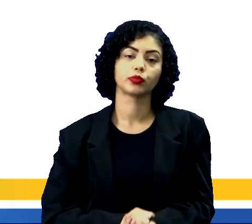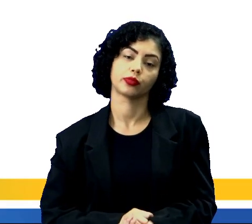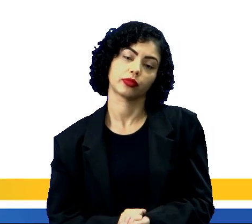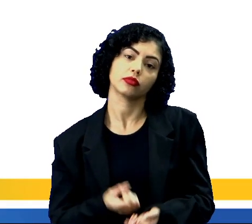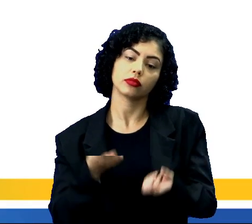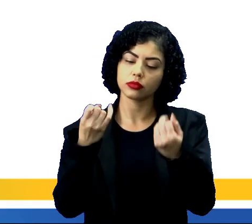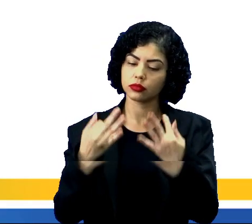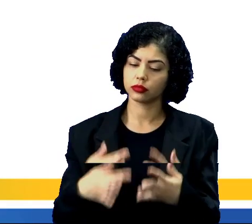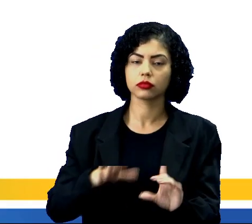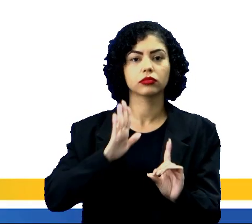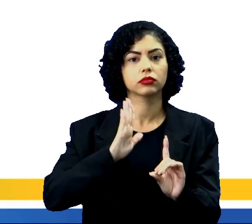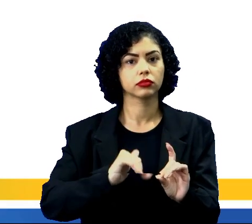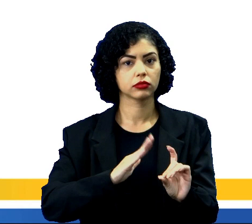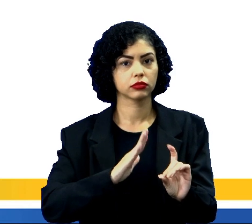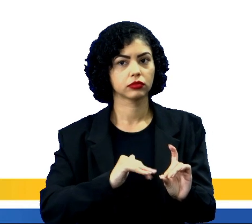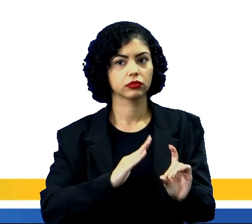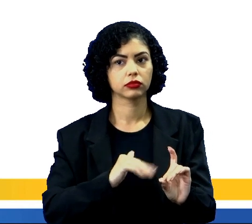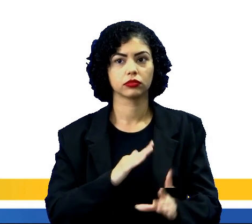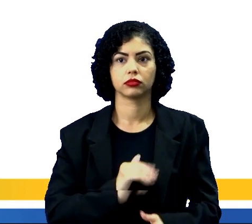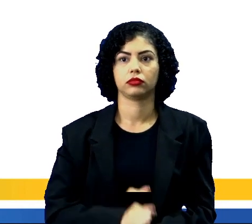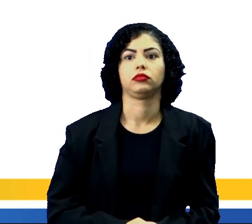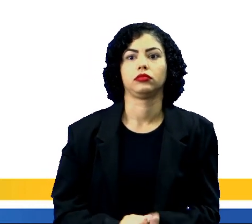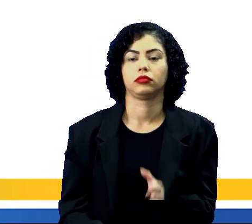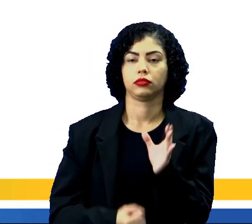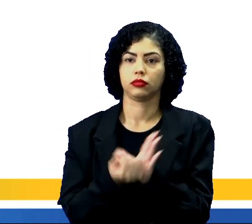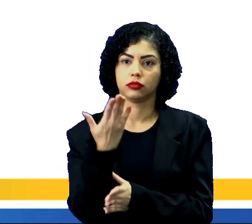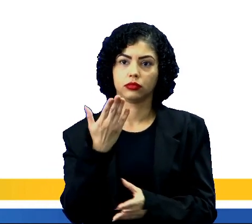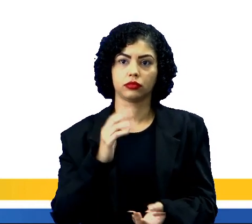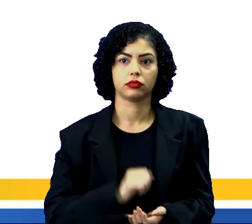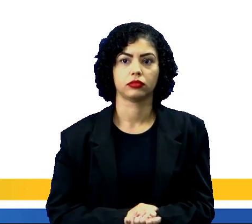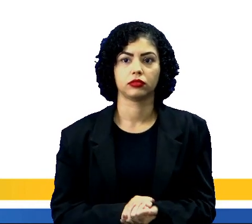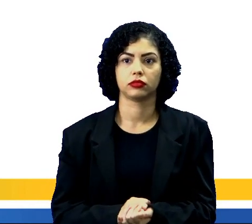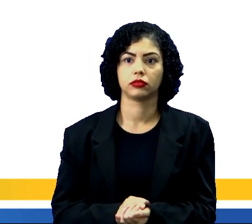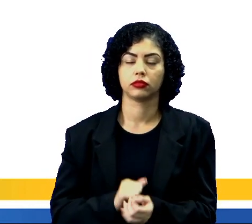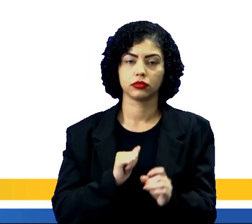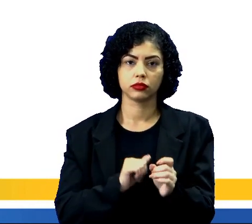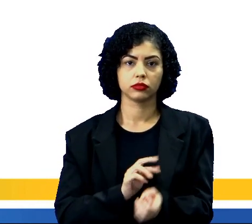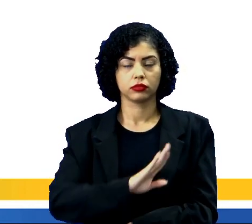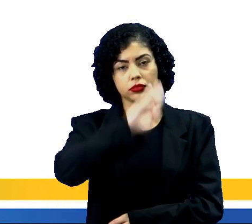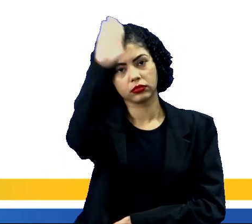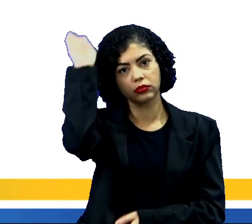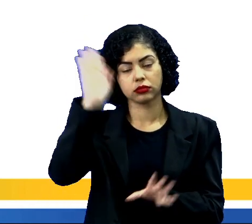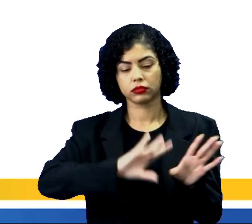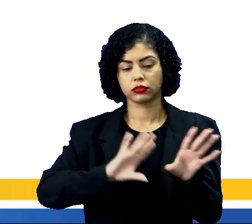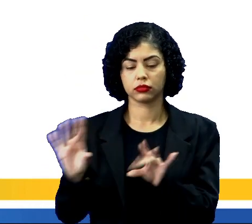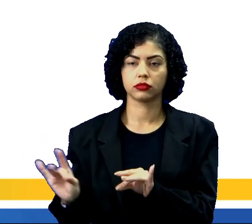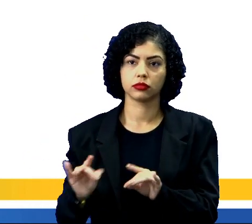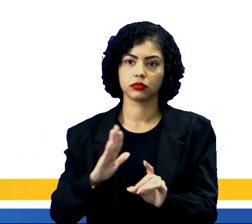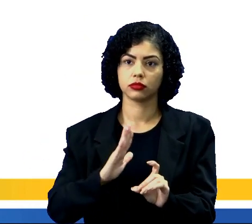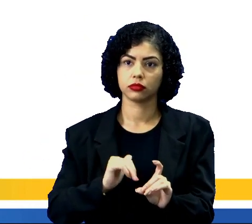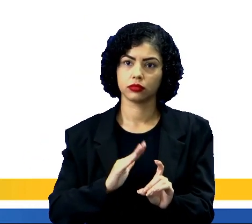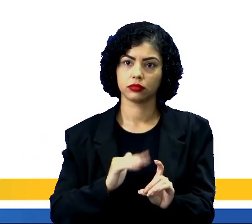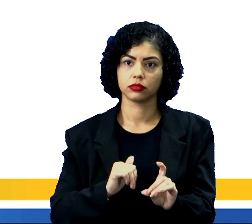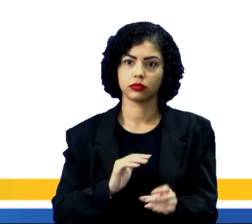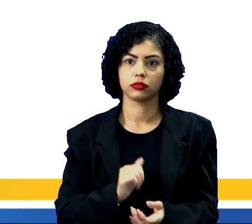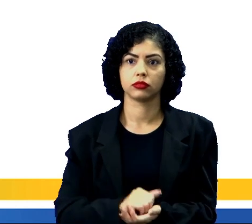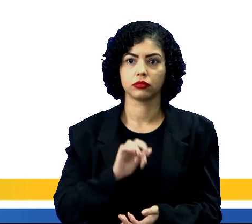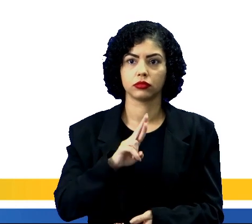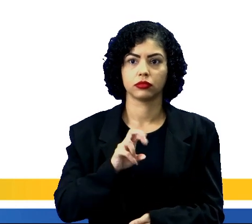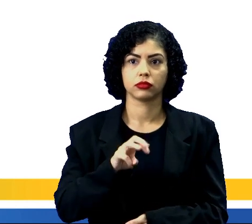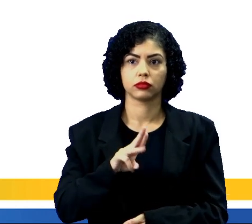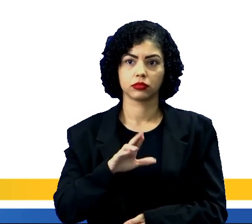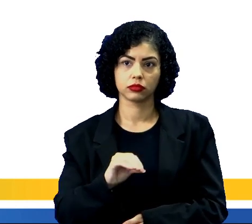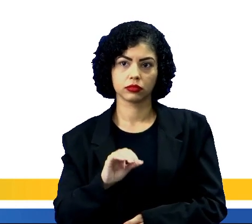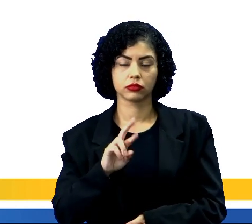a explicação mitológica, a origem de Roma se daria através do mito de Rômulo e